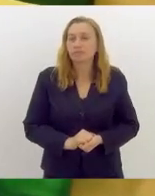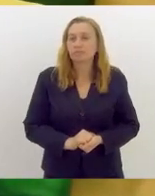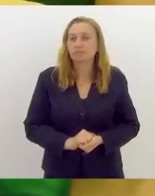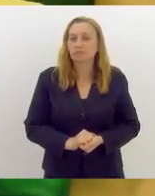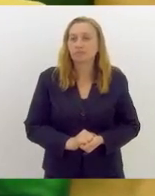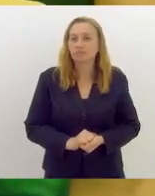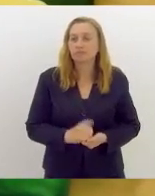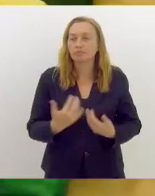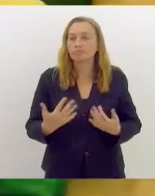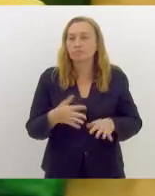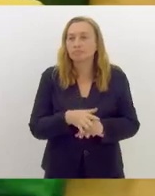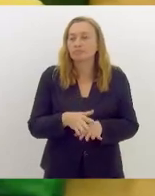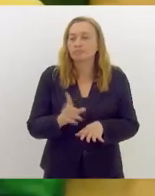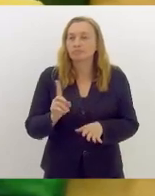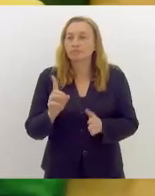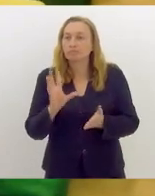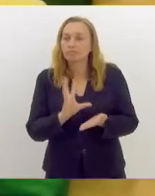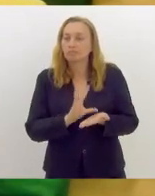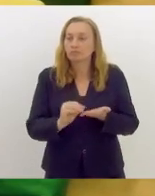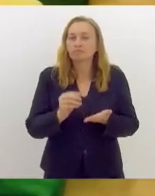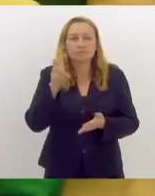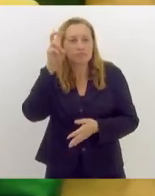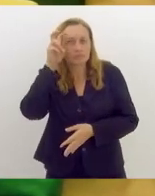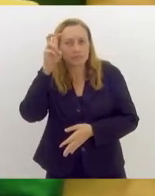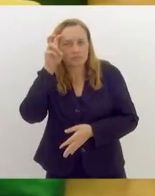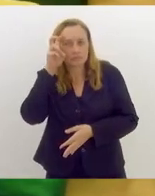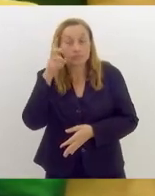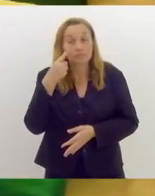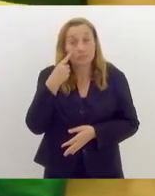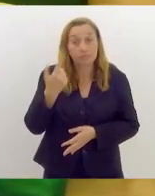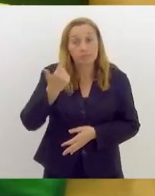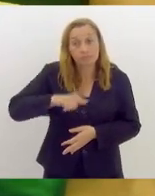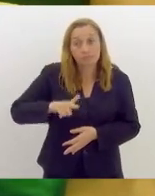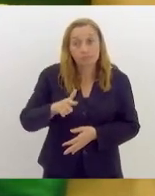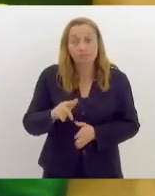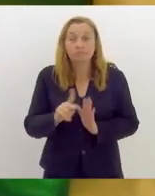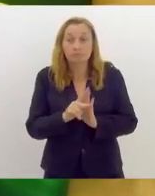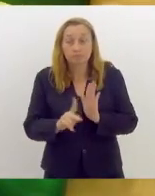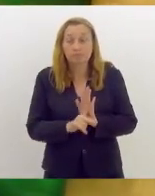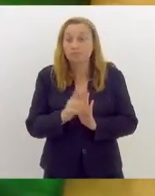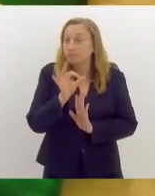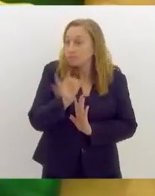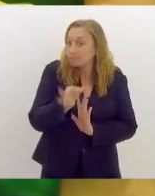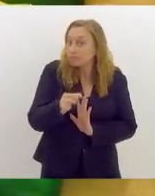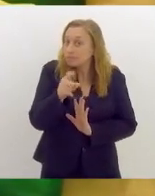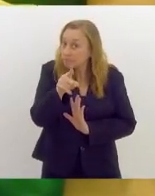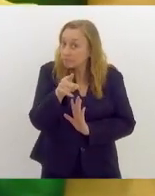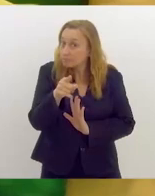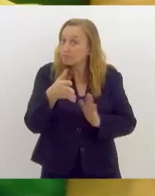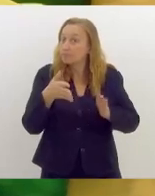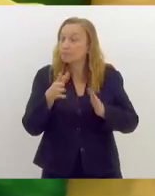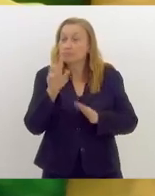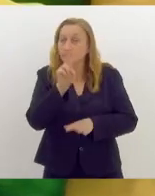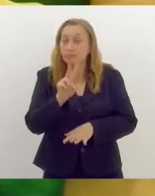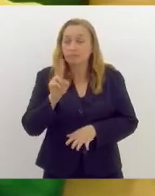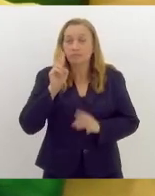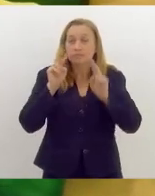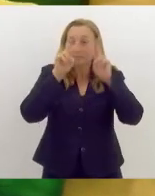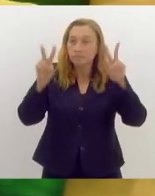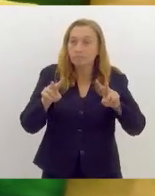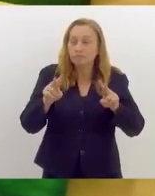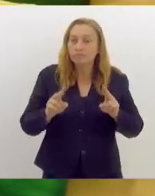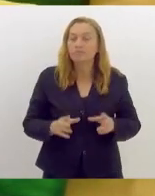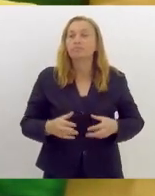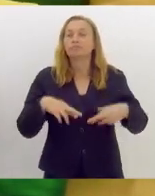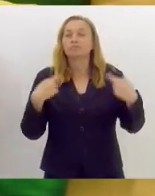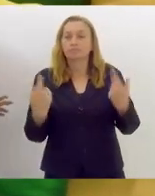mas não veio para Paulo amanhã na quinta-feira nós vamos tentar novamente é um projeto que toca exatamente nesse ponto nós fizemos audiência pública na comissão